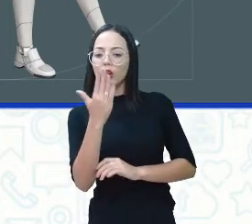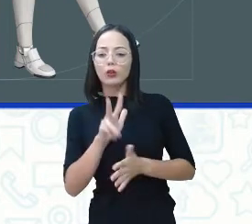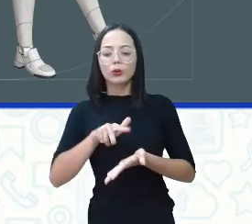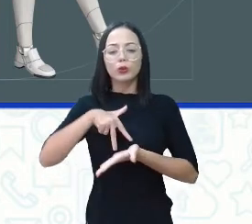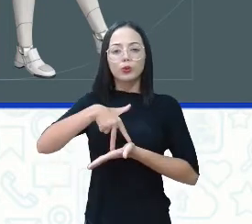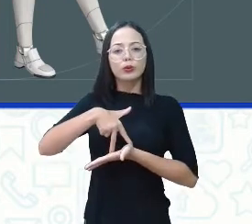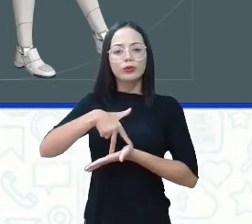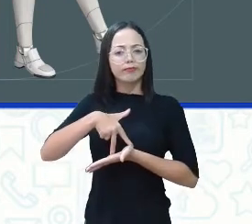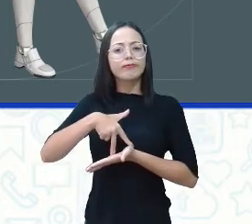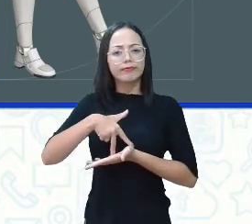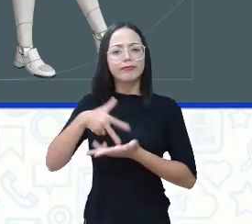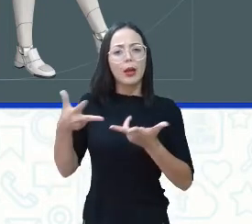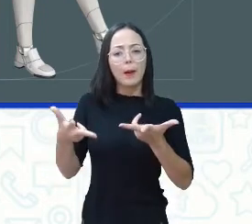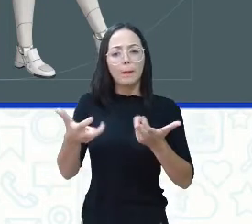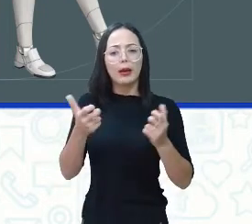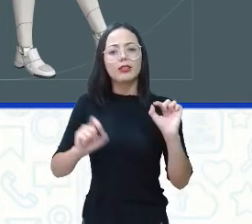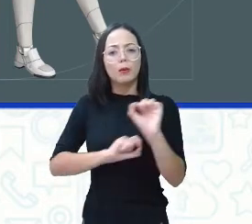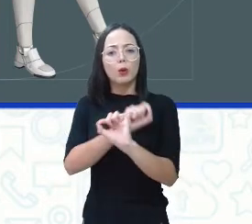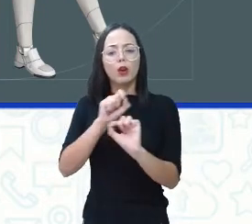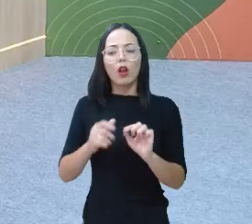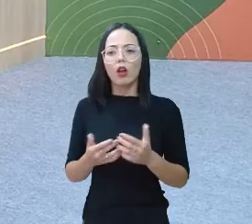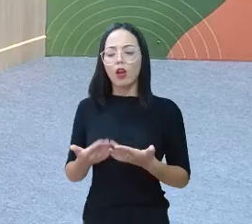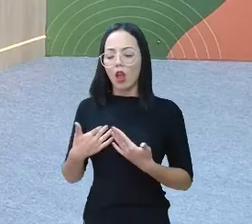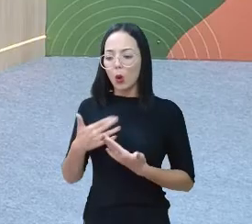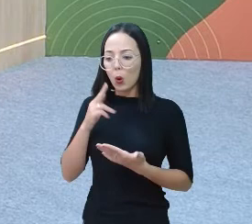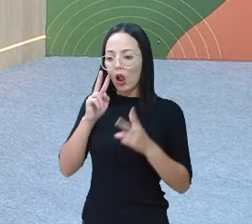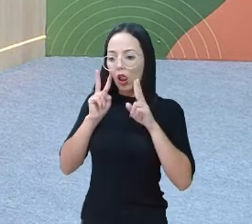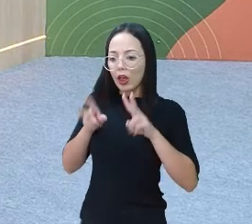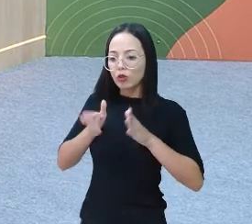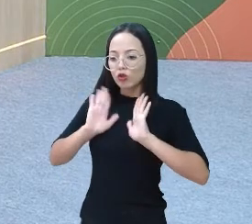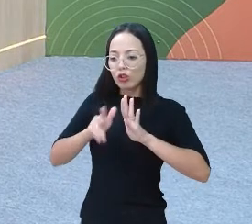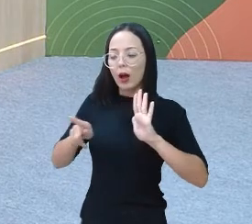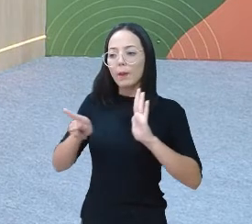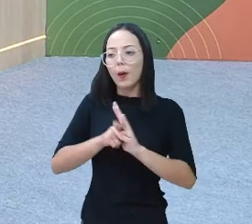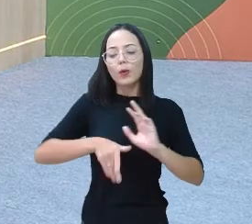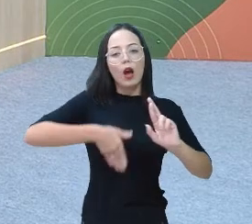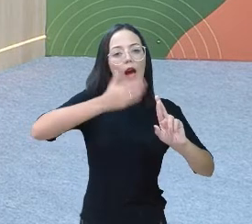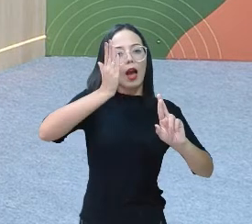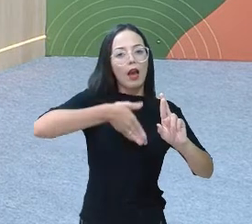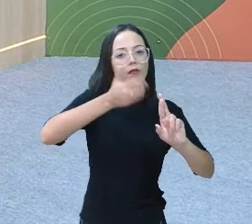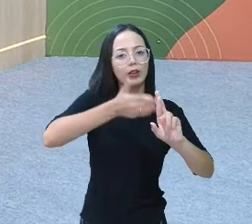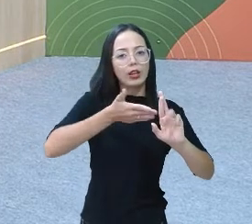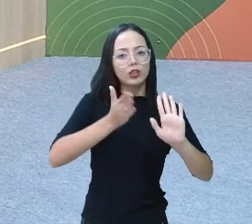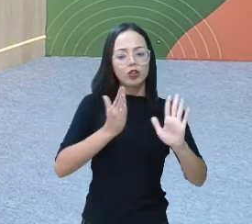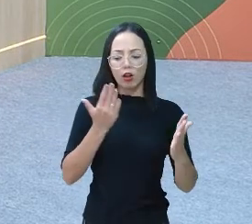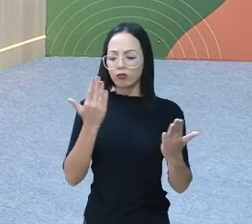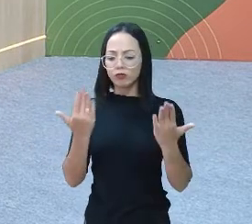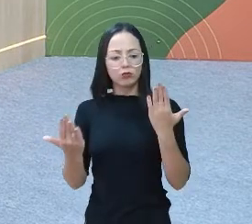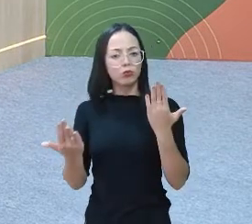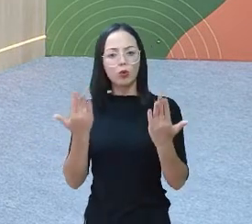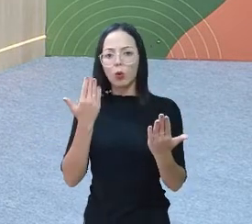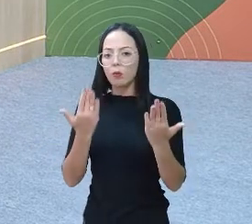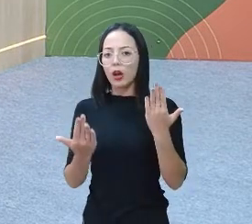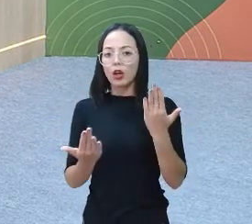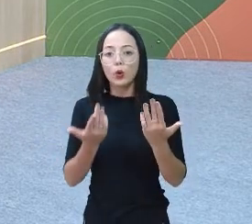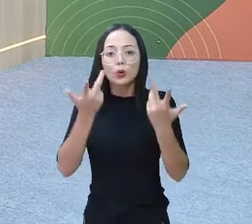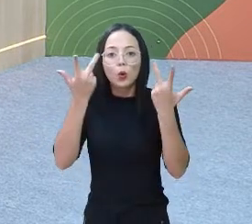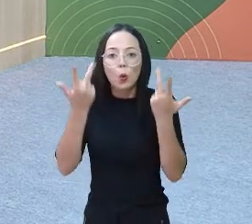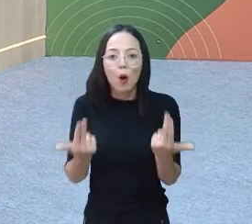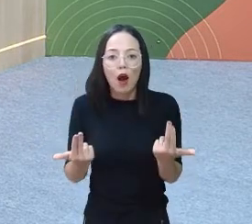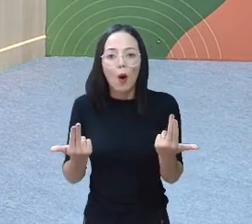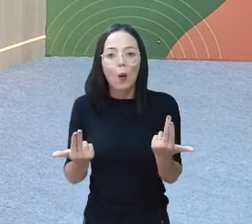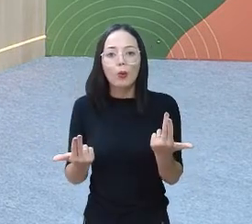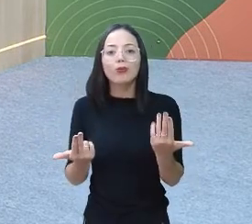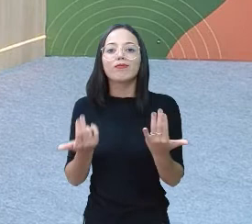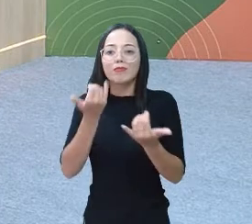gente percebe, inicialmente de cara, se você tiver a referência do homem vitruviano, essa analogia, essa